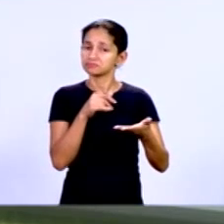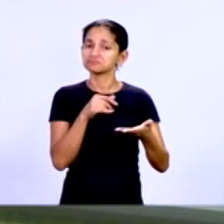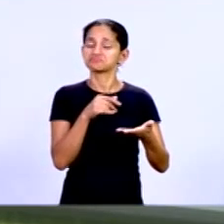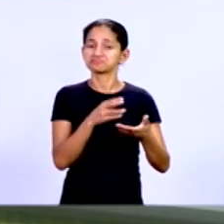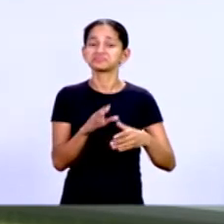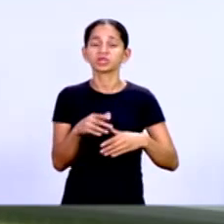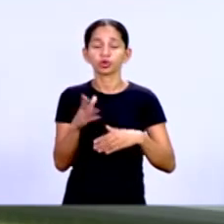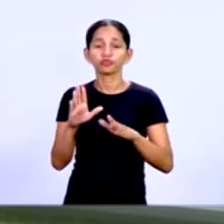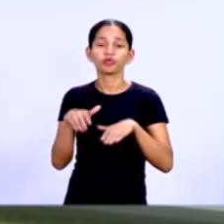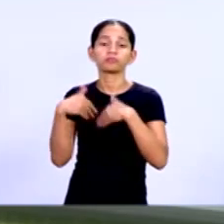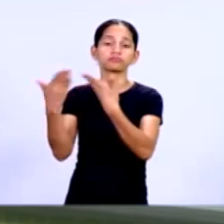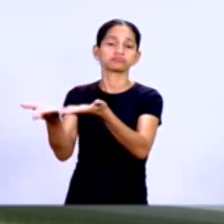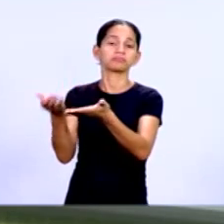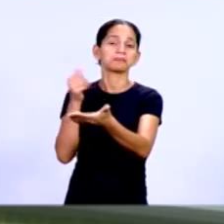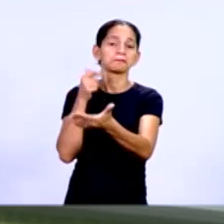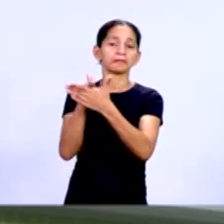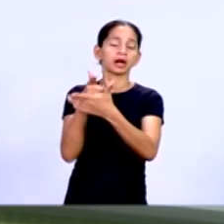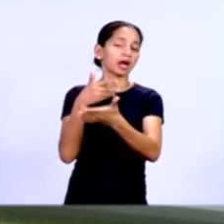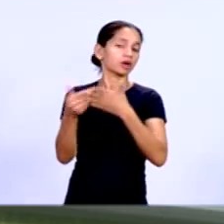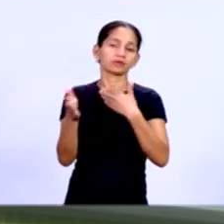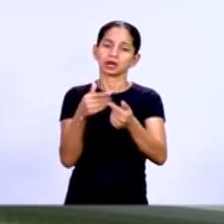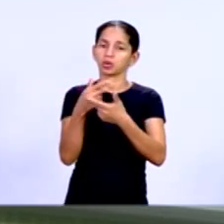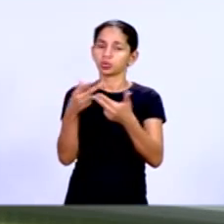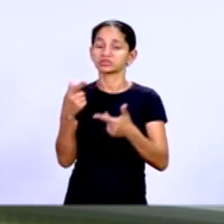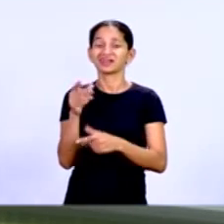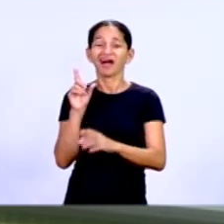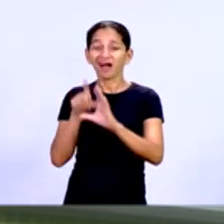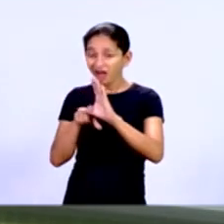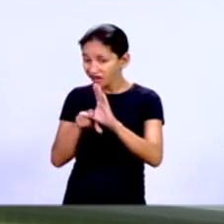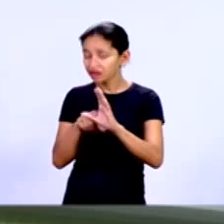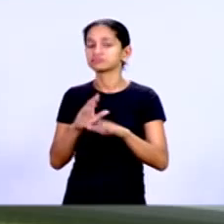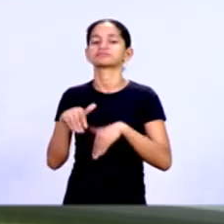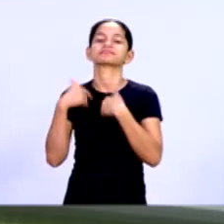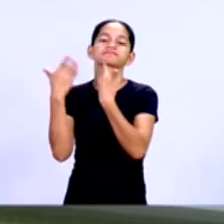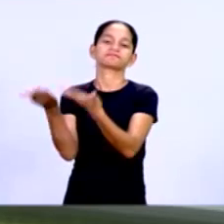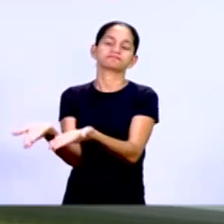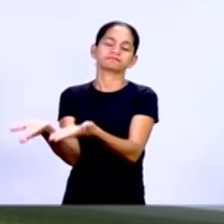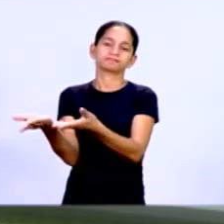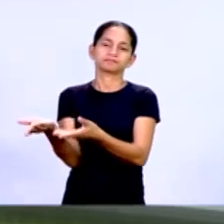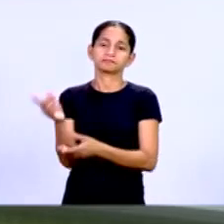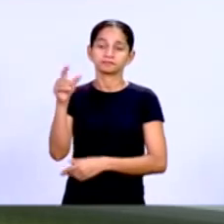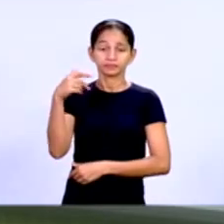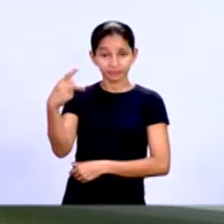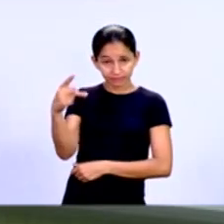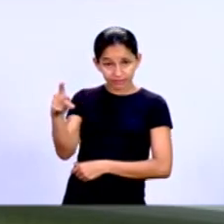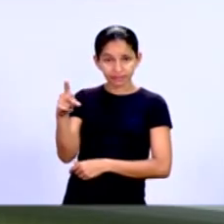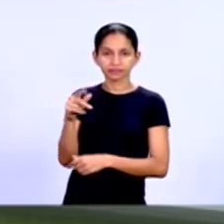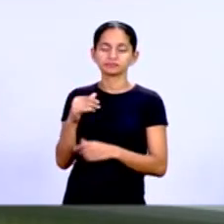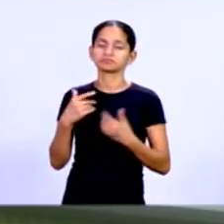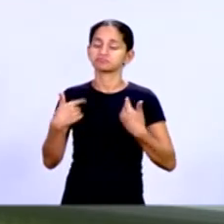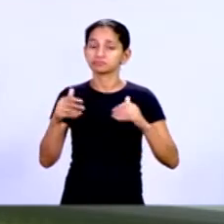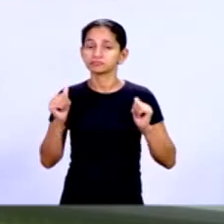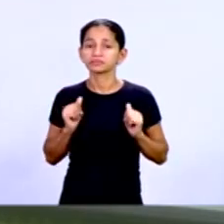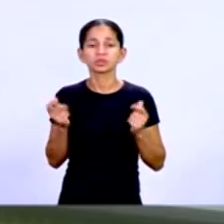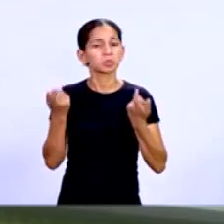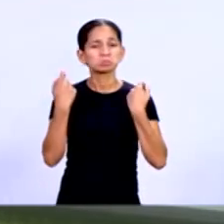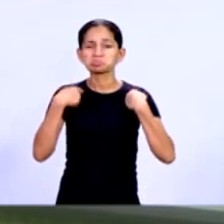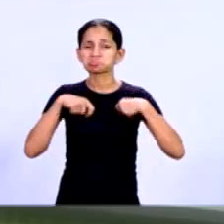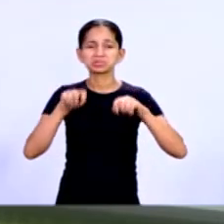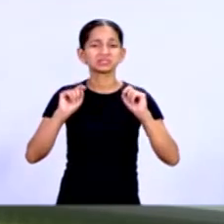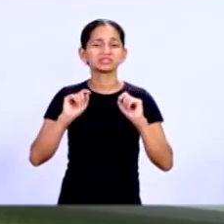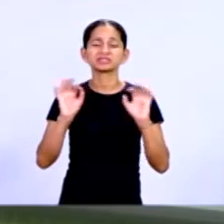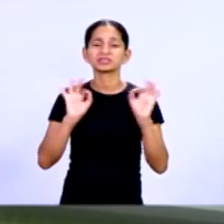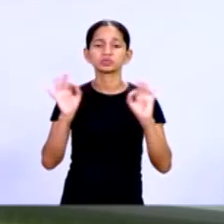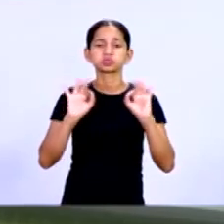resgatar esse dinheiro referente àquela quantidade de ações. Necessariamente, eu não preciso endossar, que não